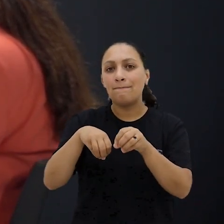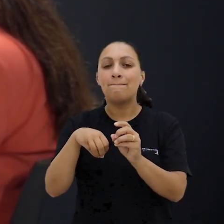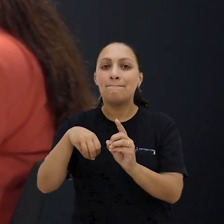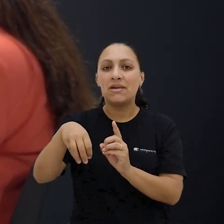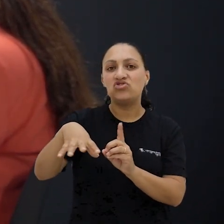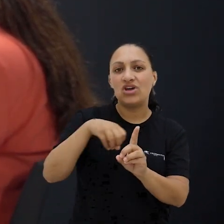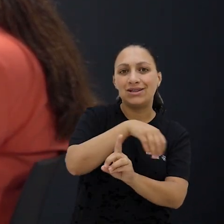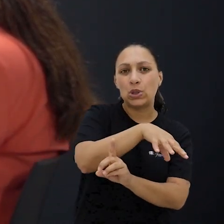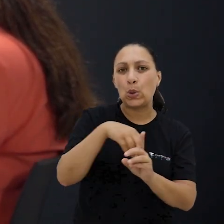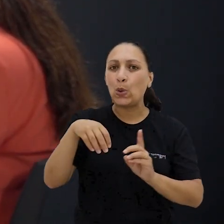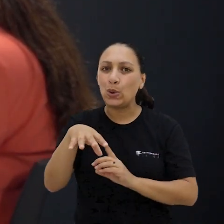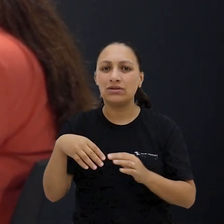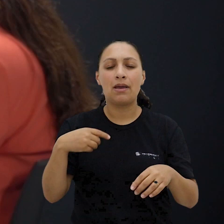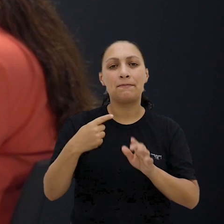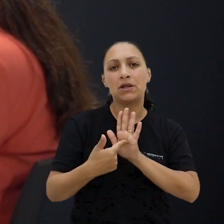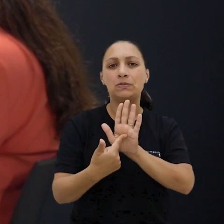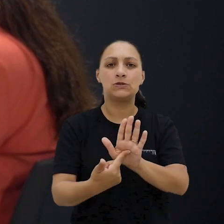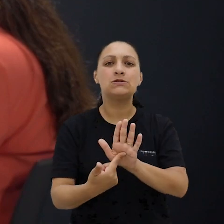para mostrar que,